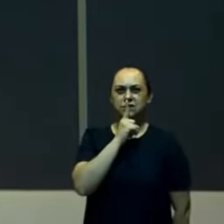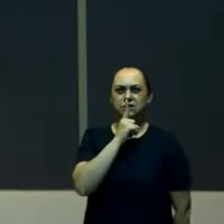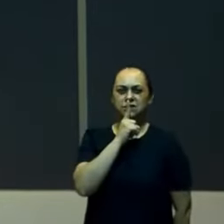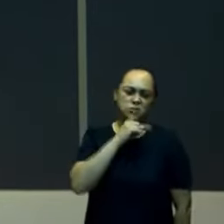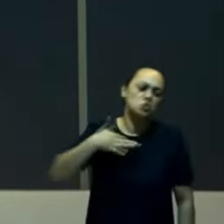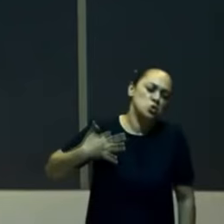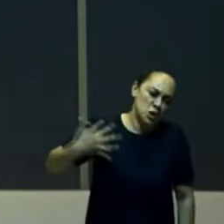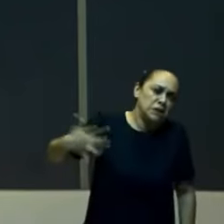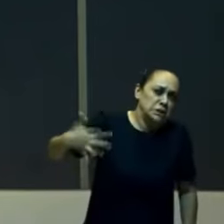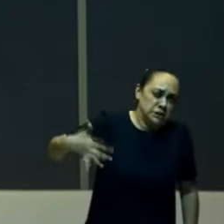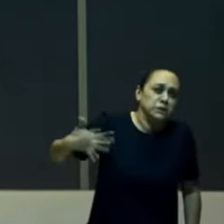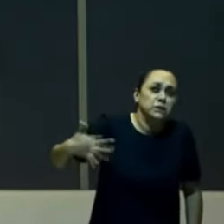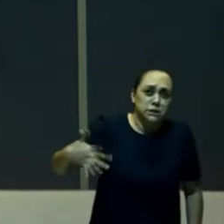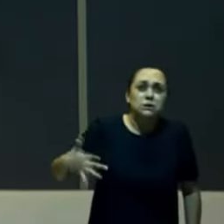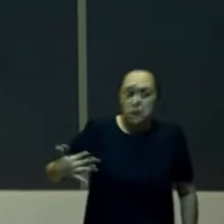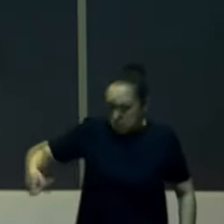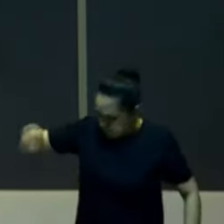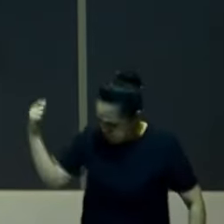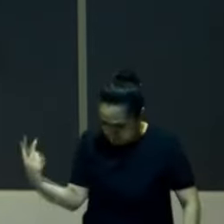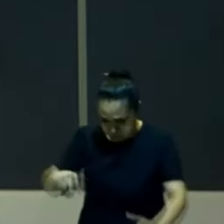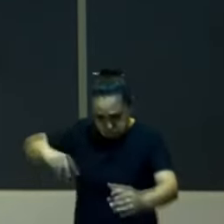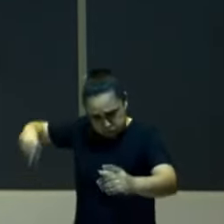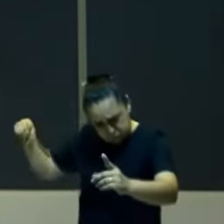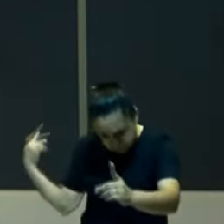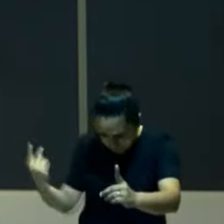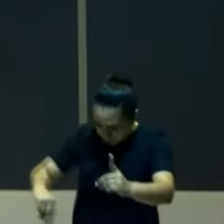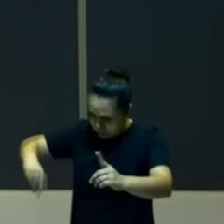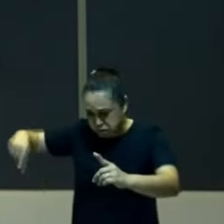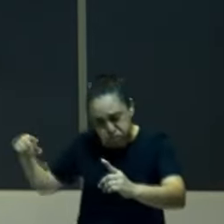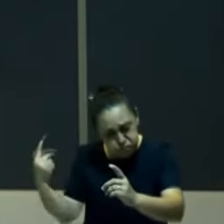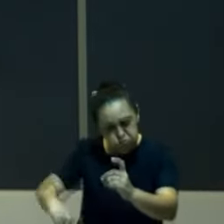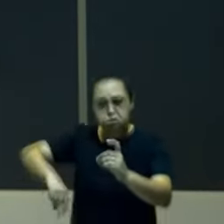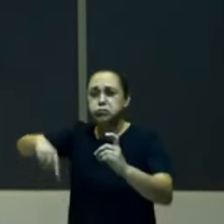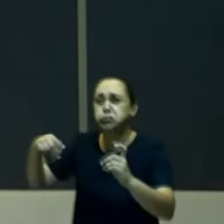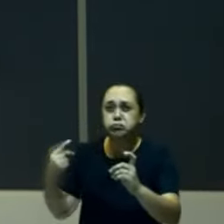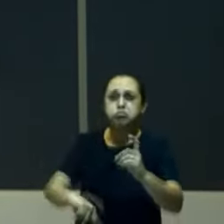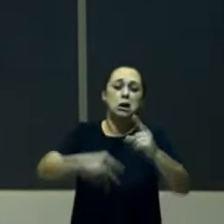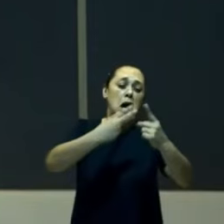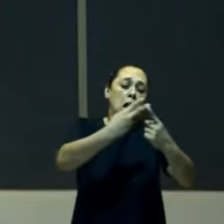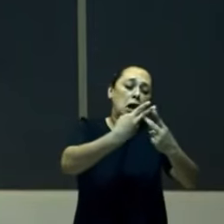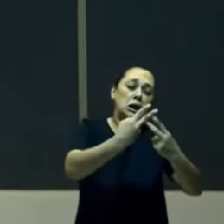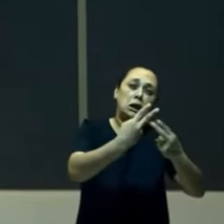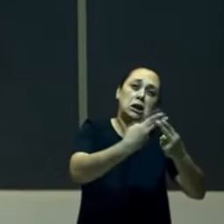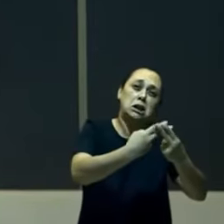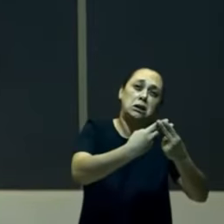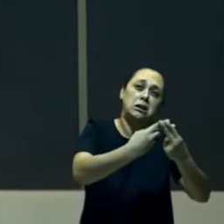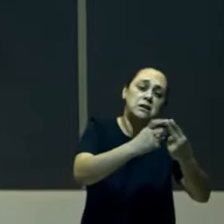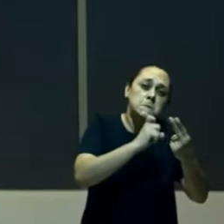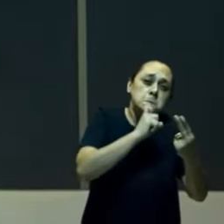chibatadas, os açoites, mesmo dentro de uma cela fria, eles não